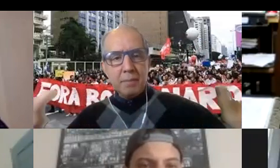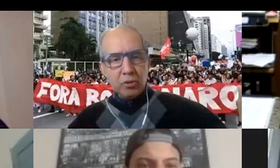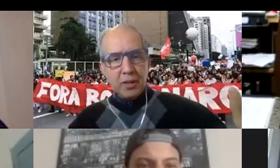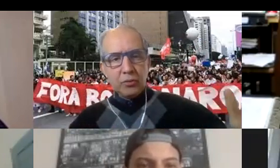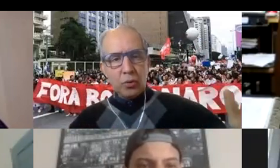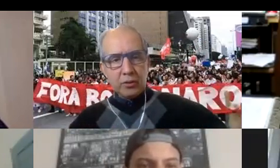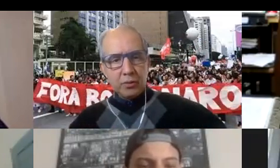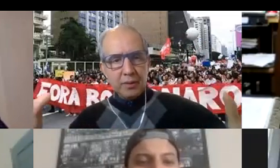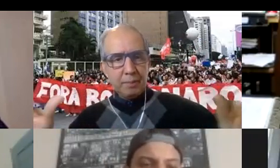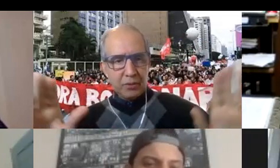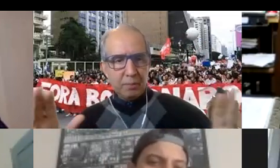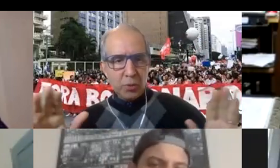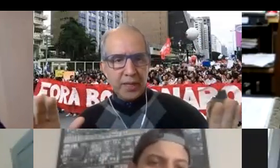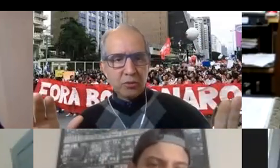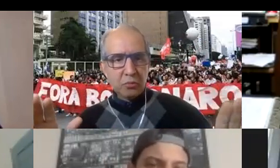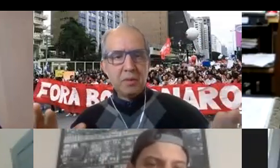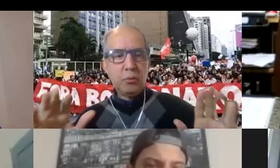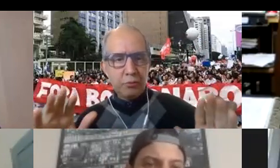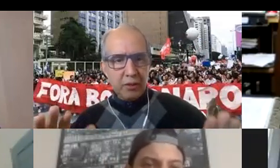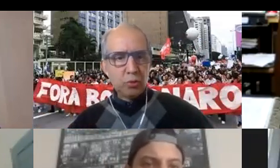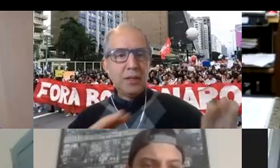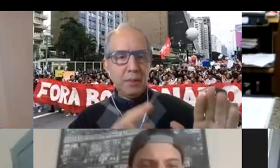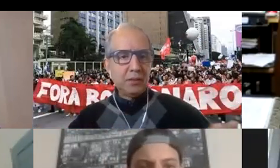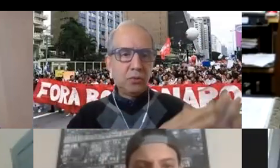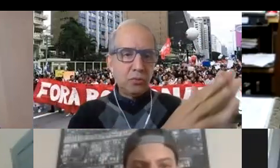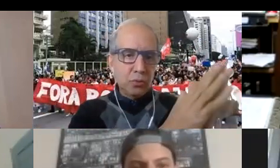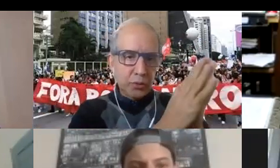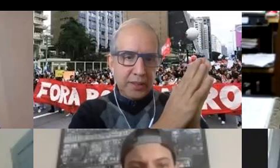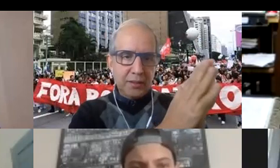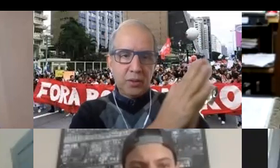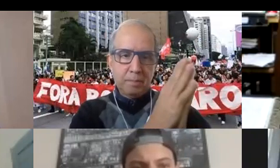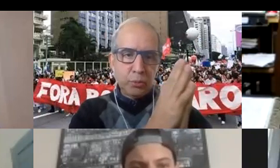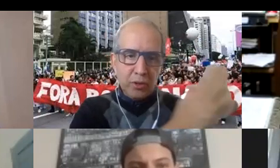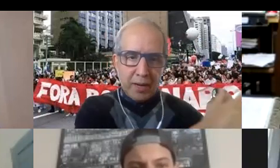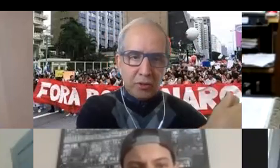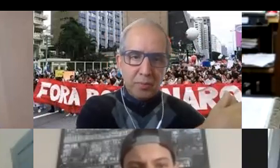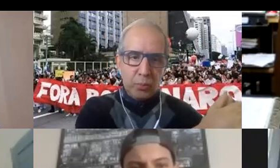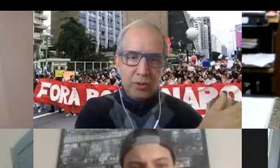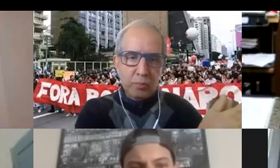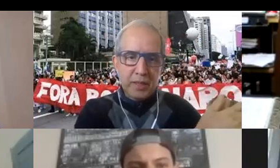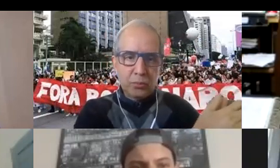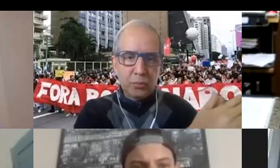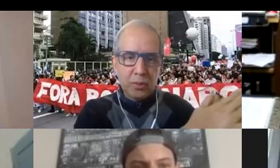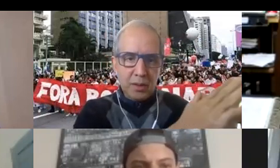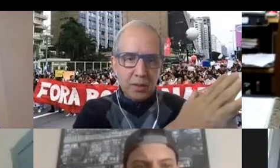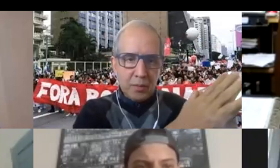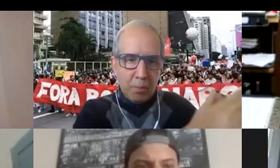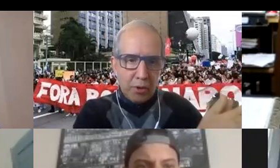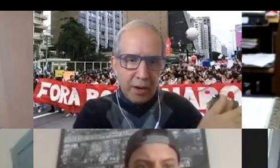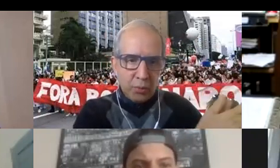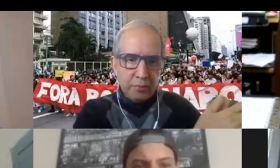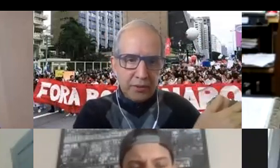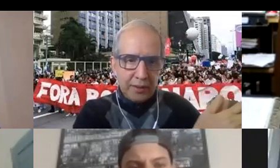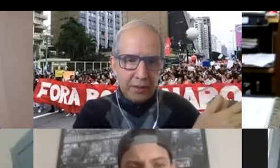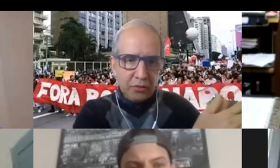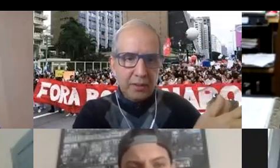em ambas direções. Né? Para ser bem honesto, eu vejo limites no modelo que puxa mais para o argumento